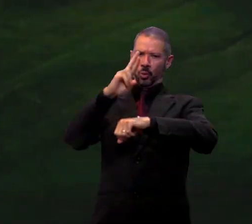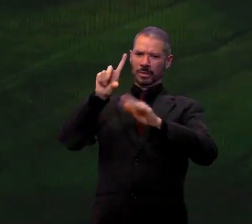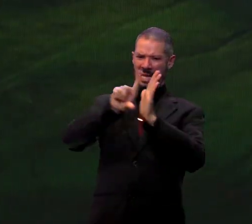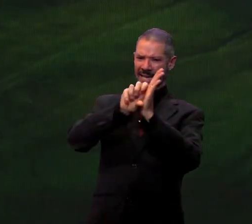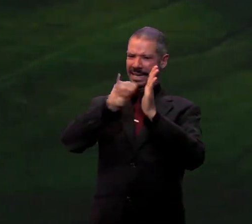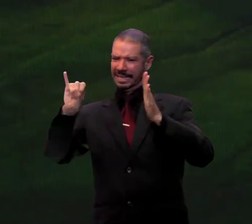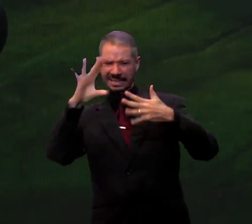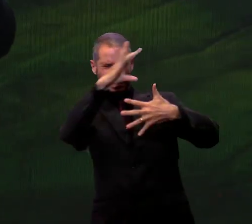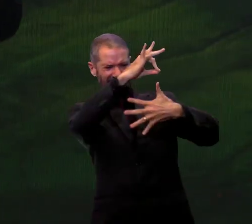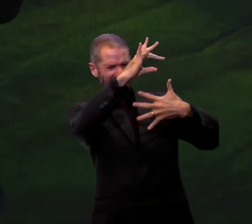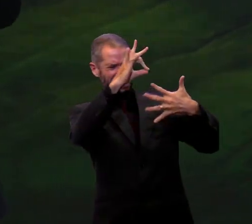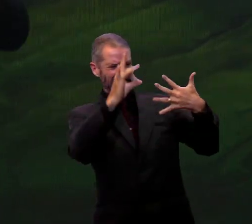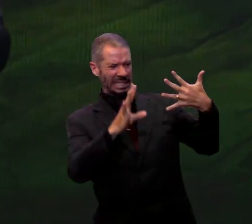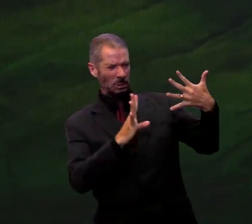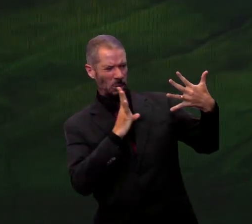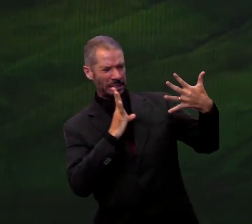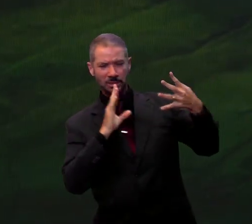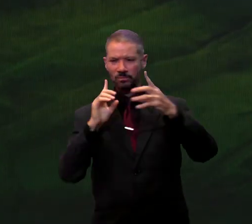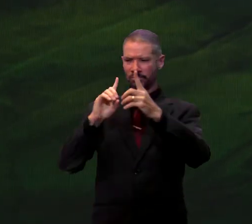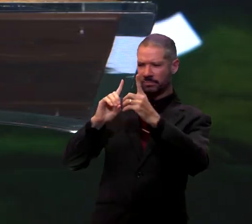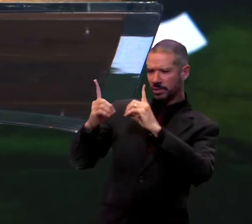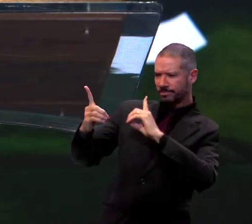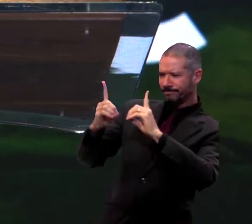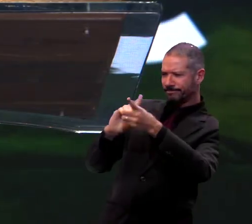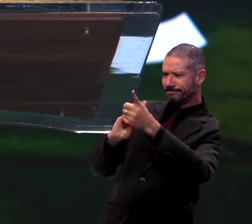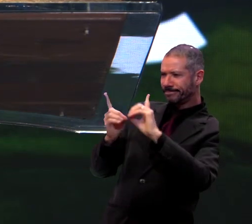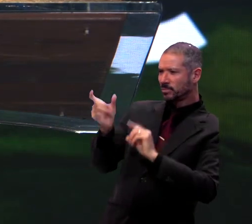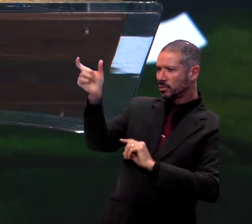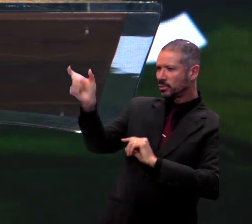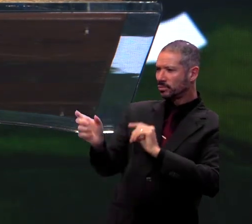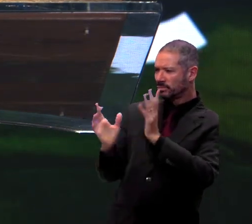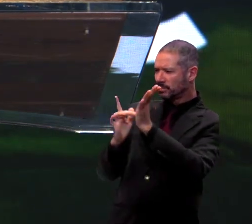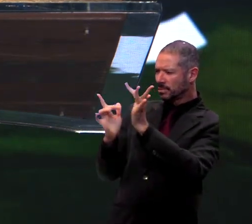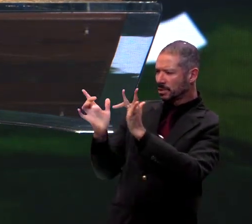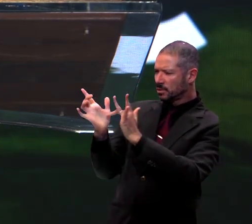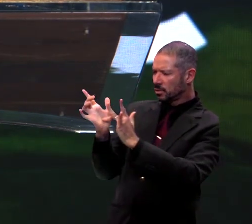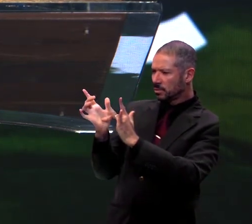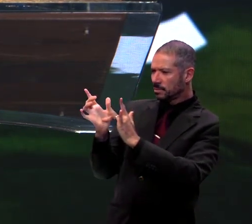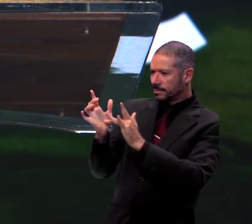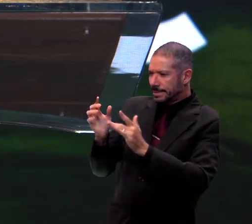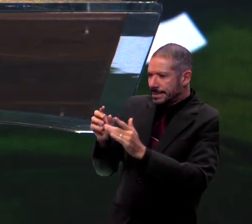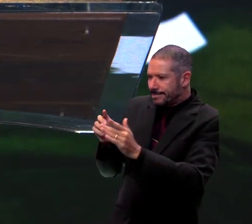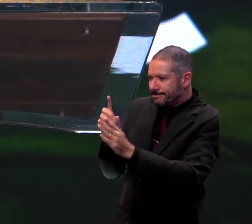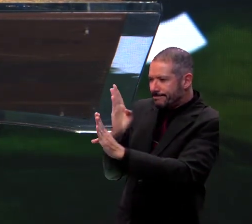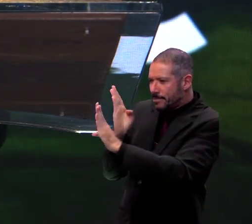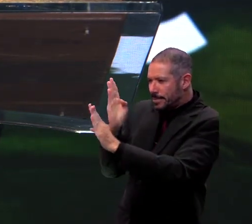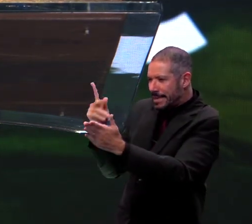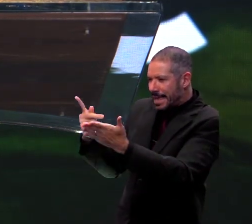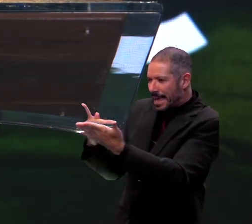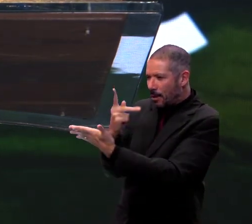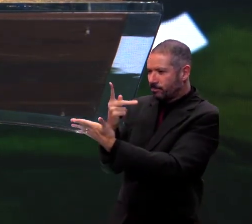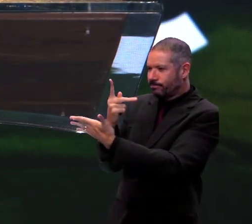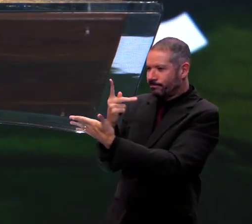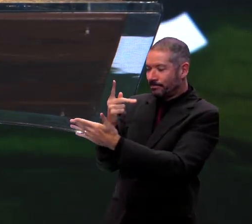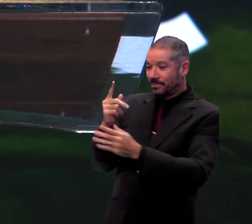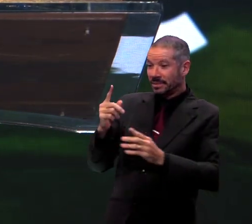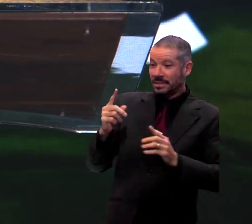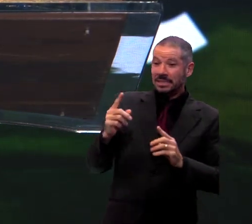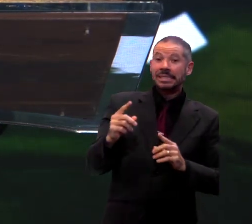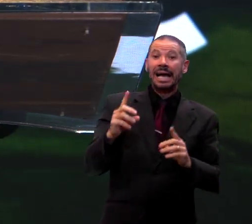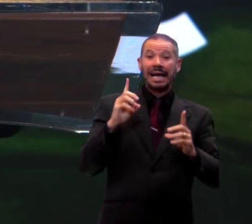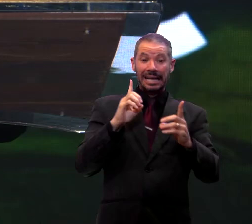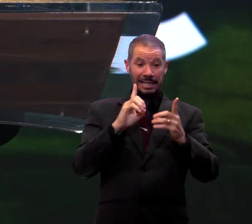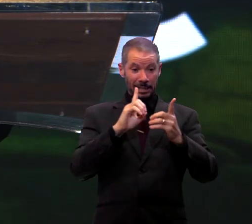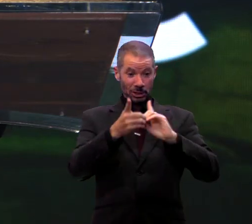lei e resolve ter um diálogo com Jesus para tentar pegá-lo em erro. Esse encontro e esse